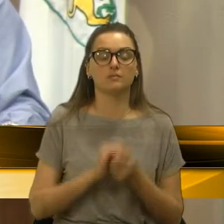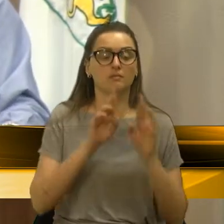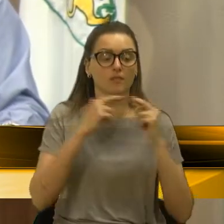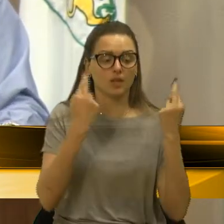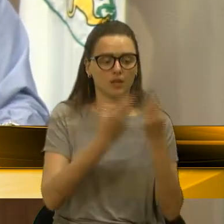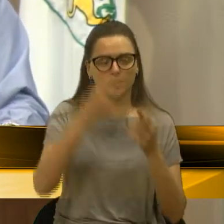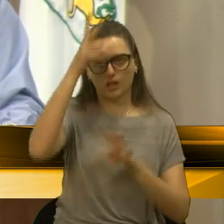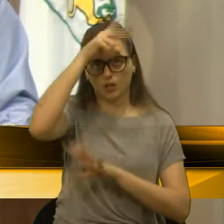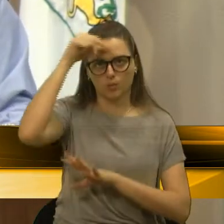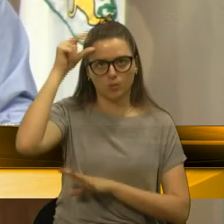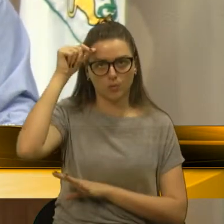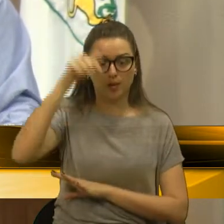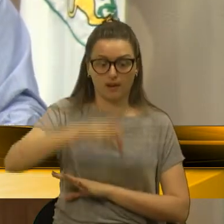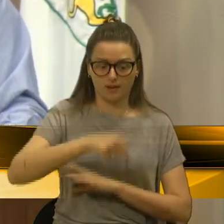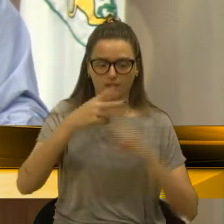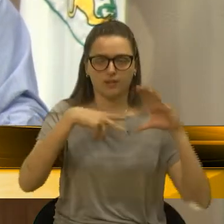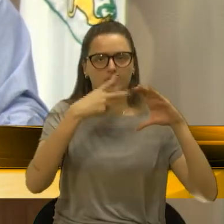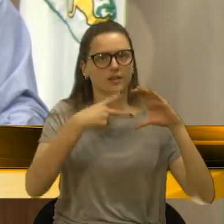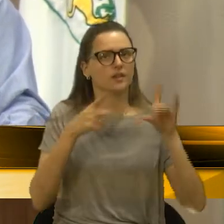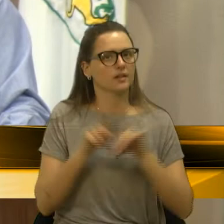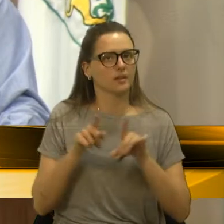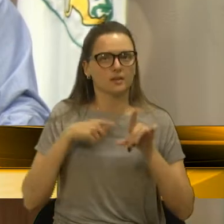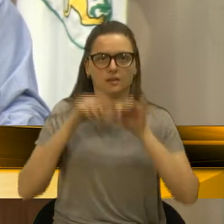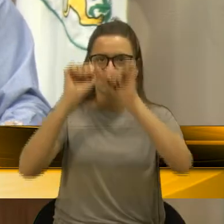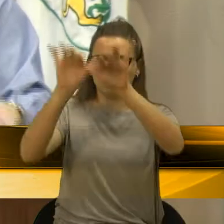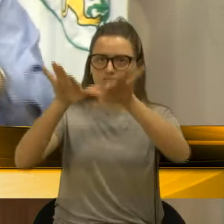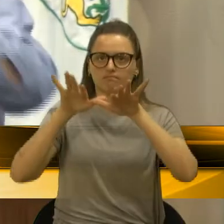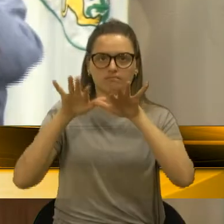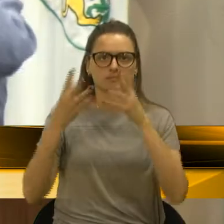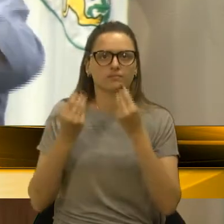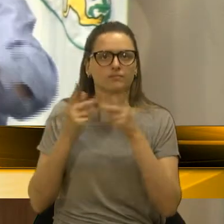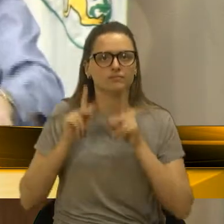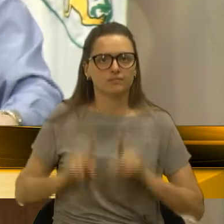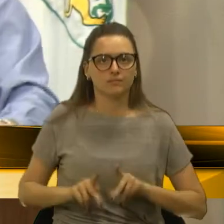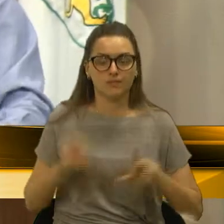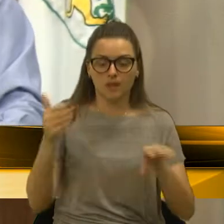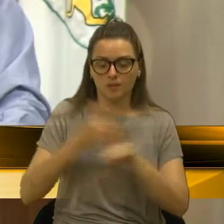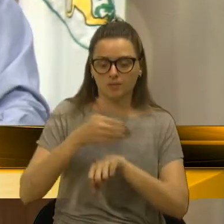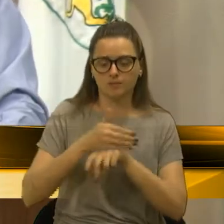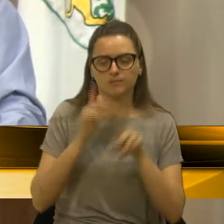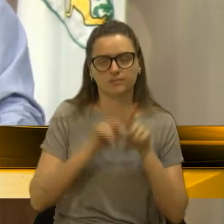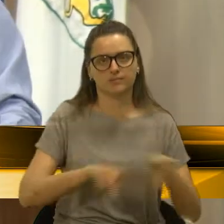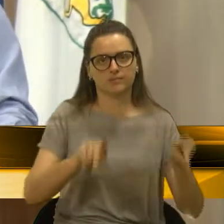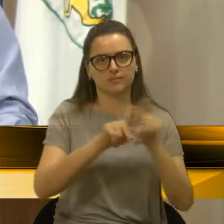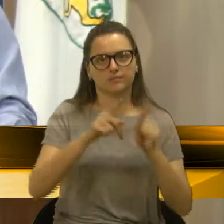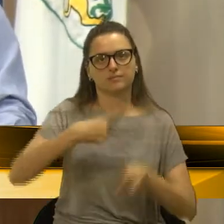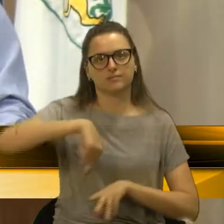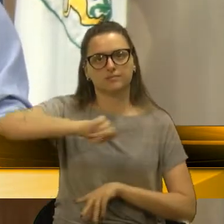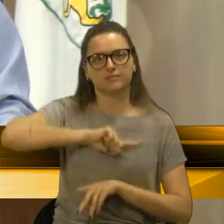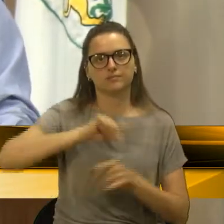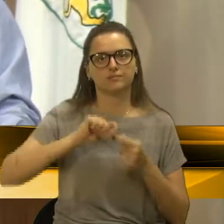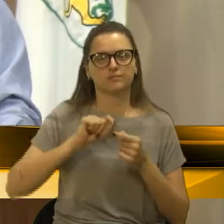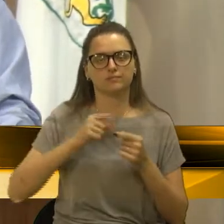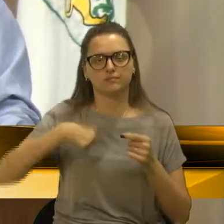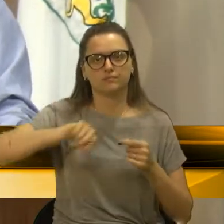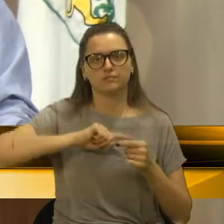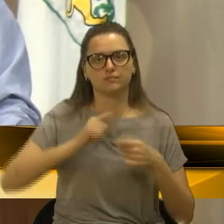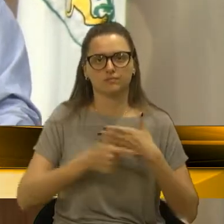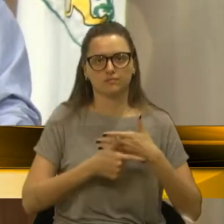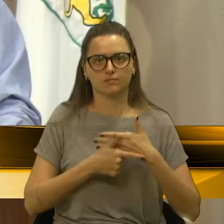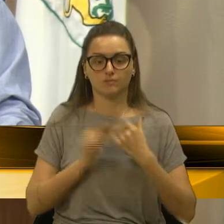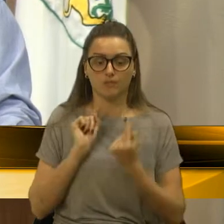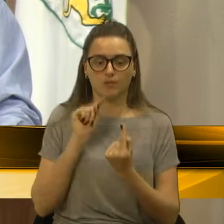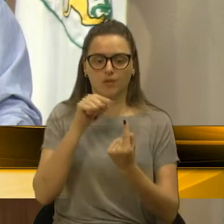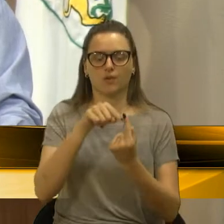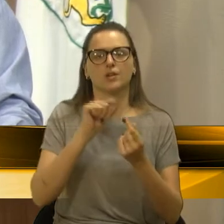pública nessa casa também. Então, eu diria que, do ponto de vista da participação popular, nós cumprimos o objetivo de